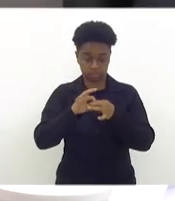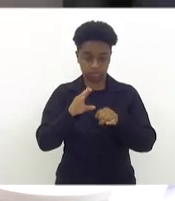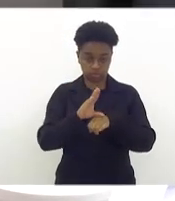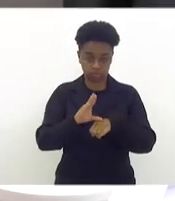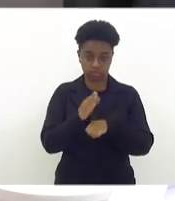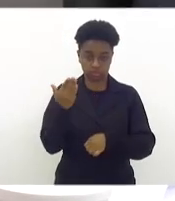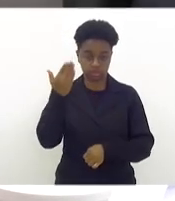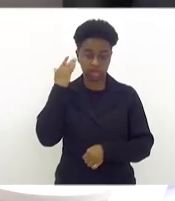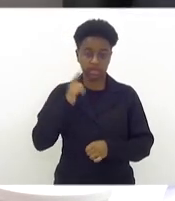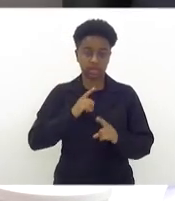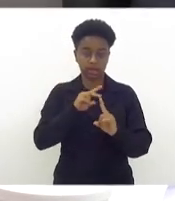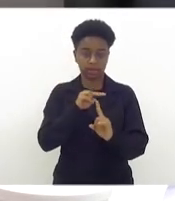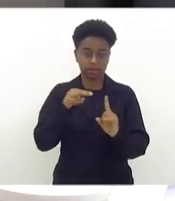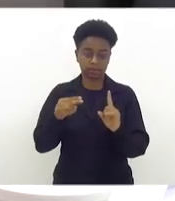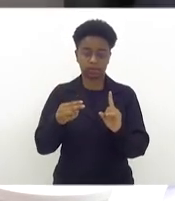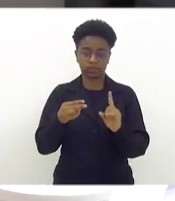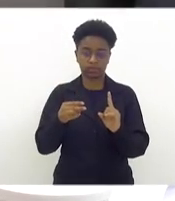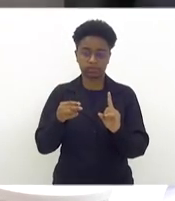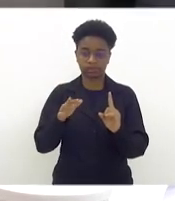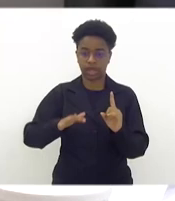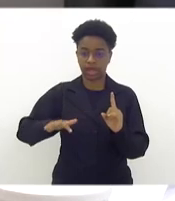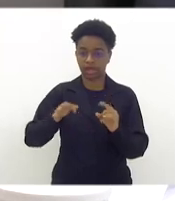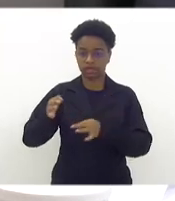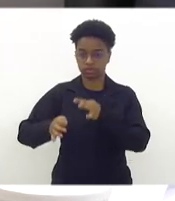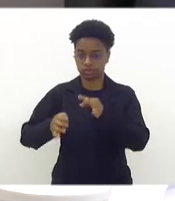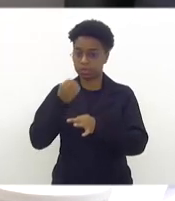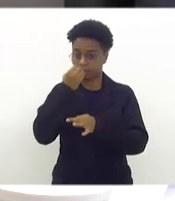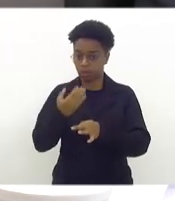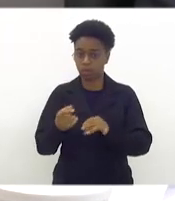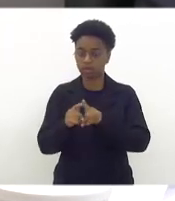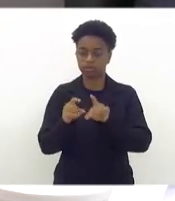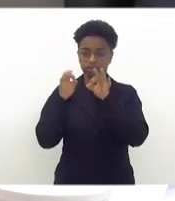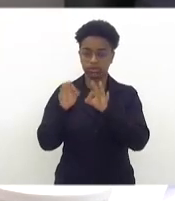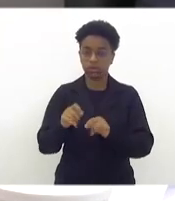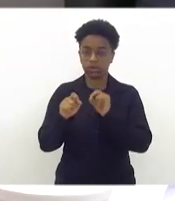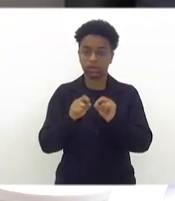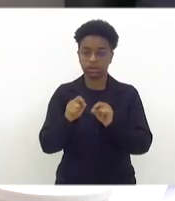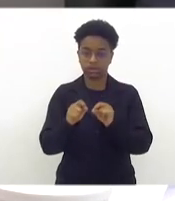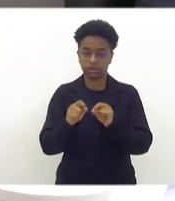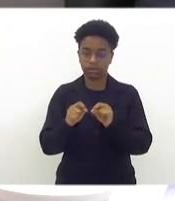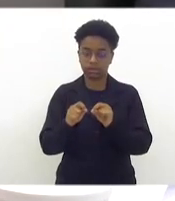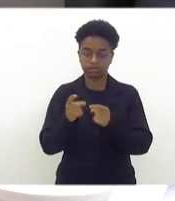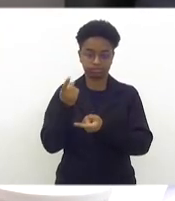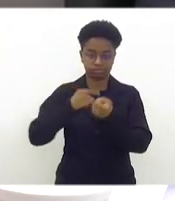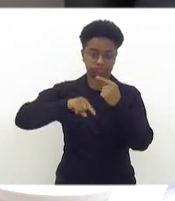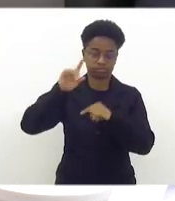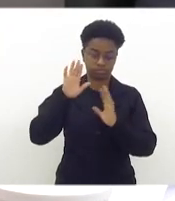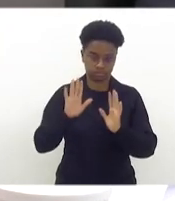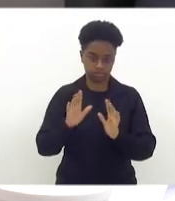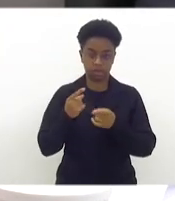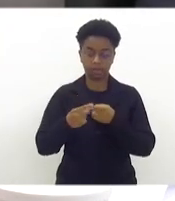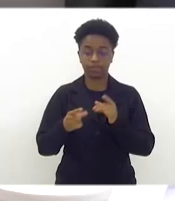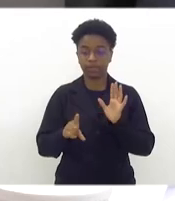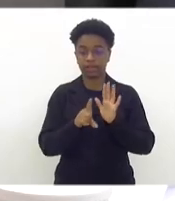tiveram uma visão jurídica boa e correta de superar o problema. A lei que